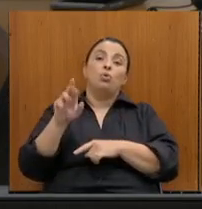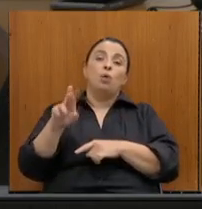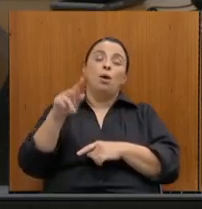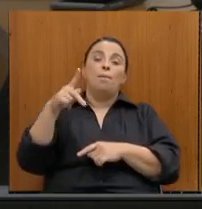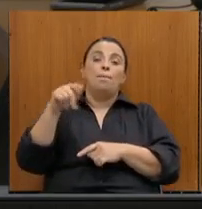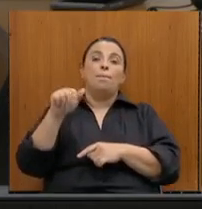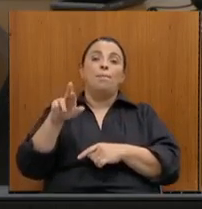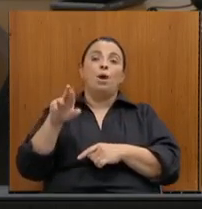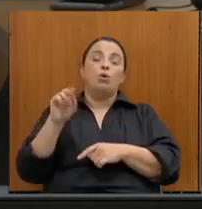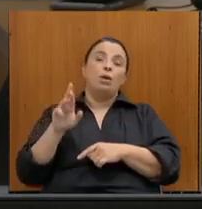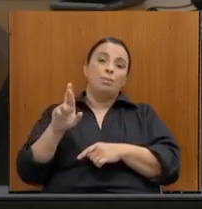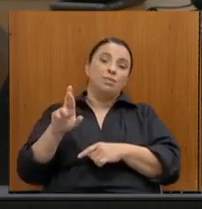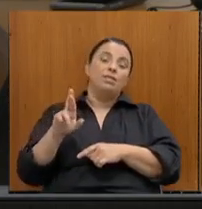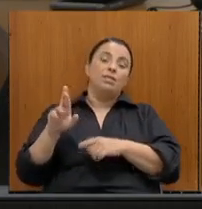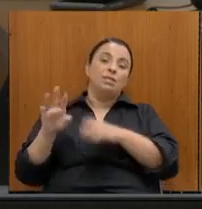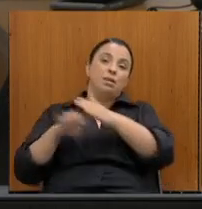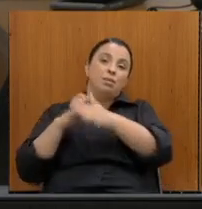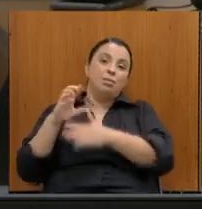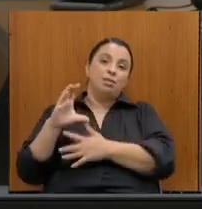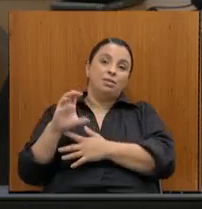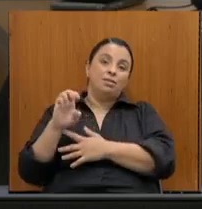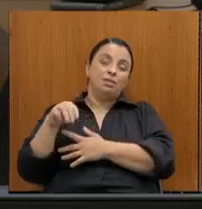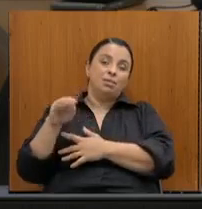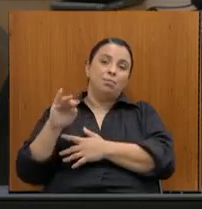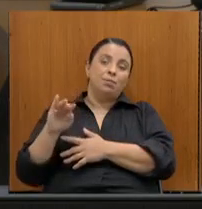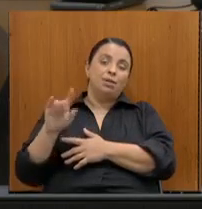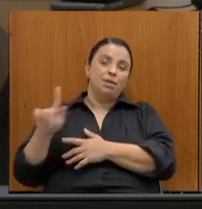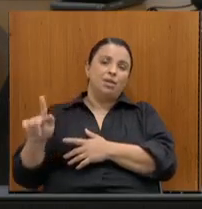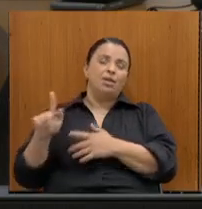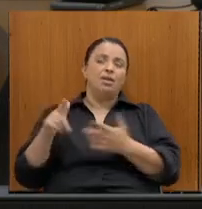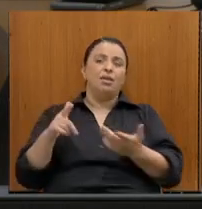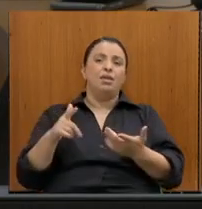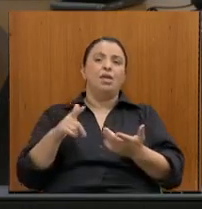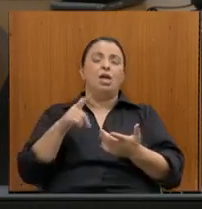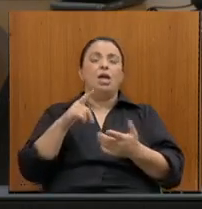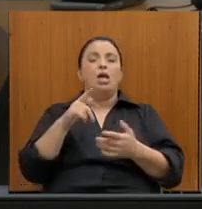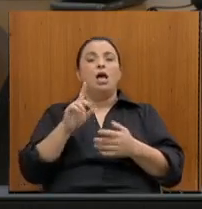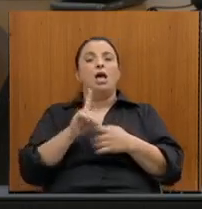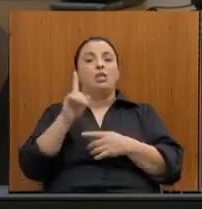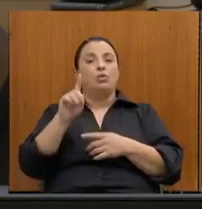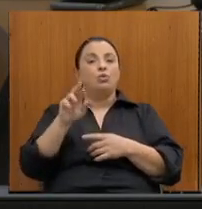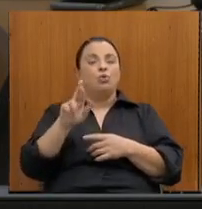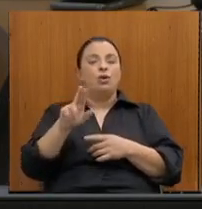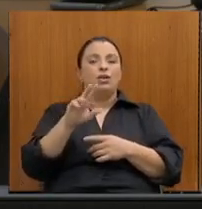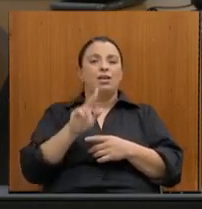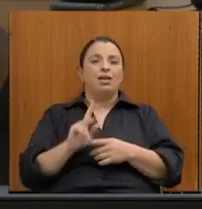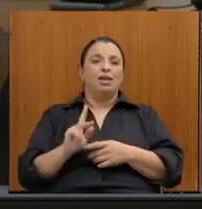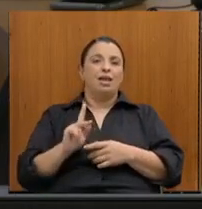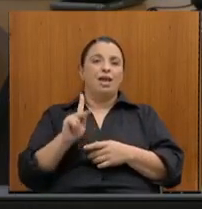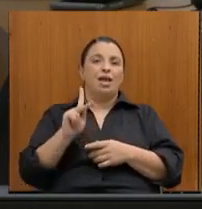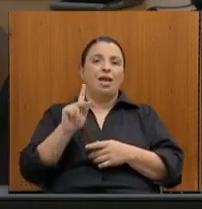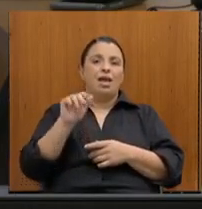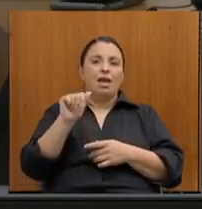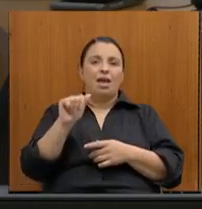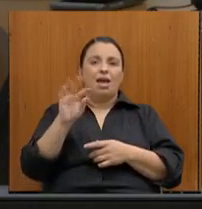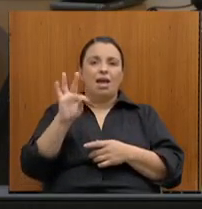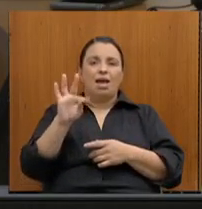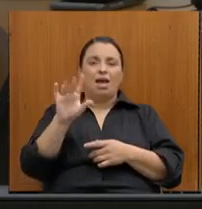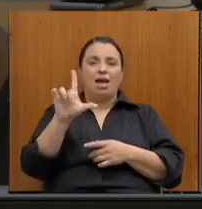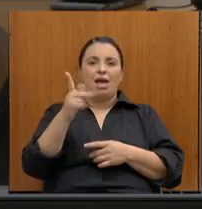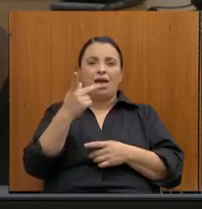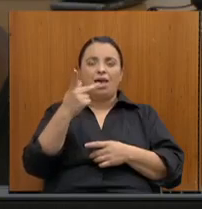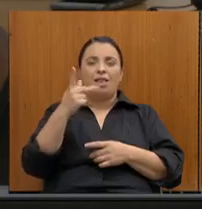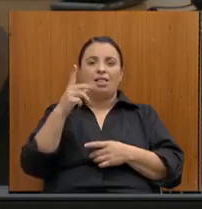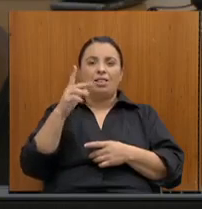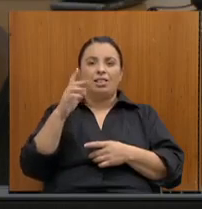Dr Rafael me o som lá a Doutora Kátia Garcia da secretaria desenvolvimento econômico daqui